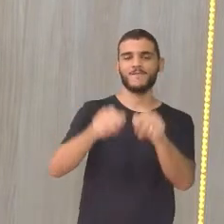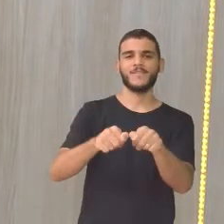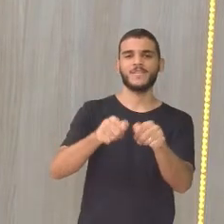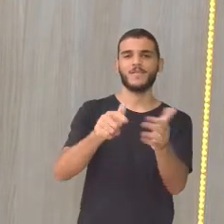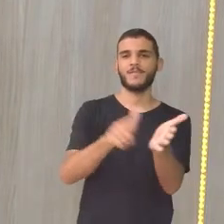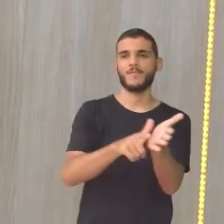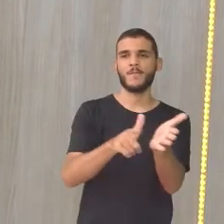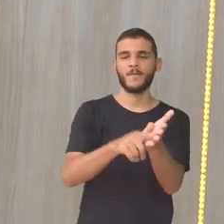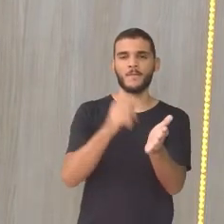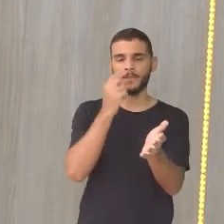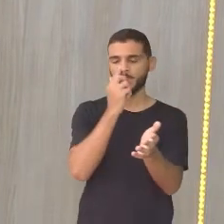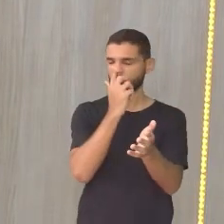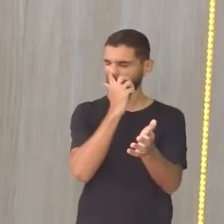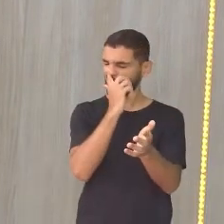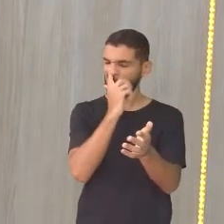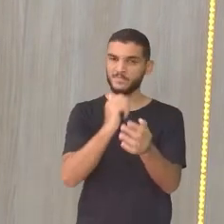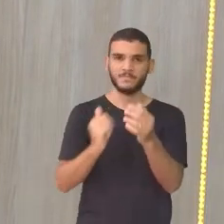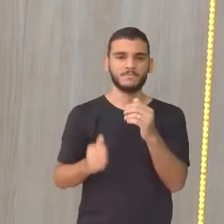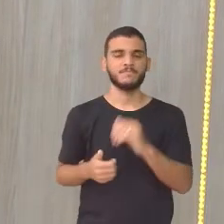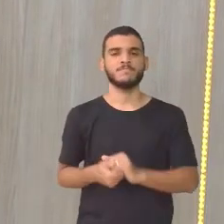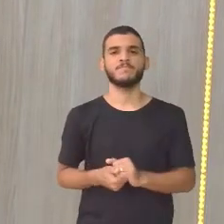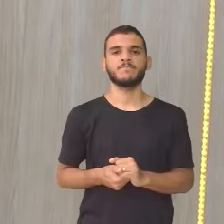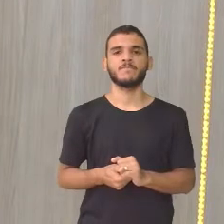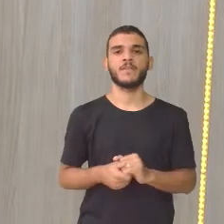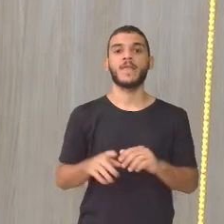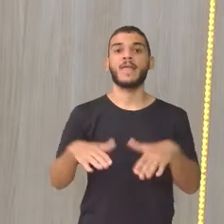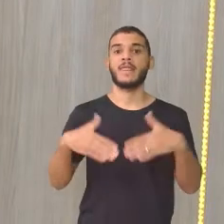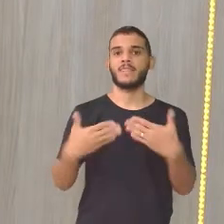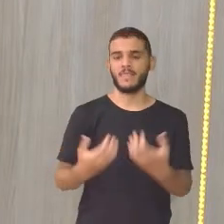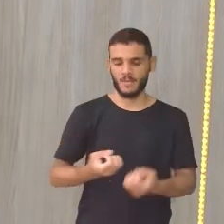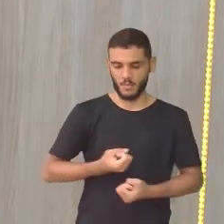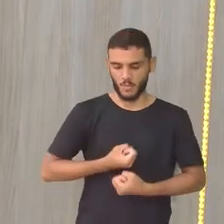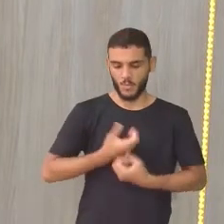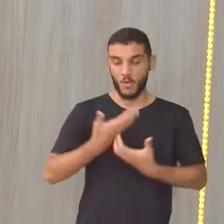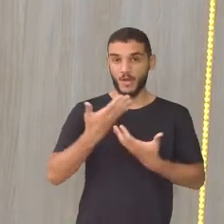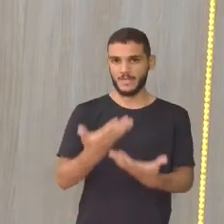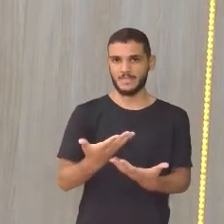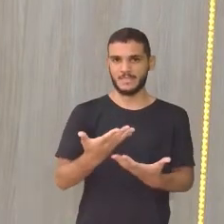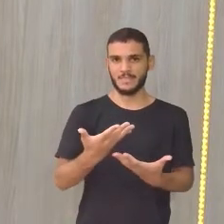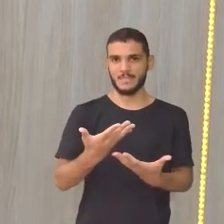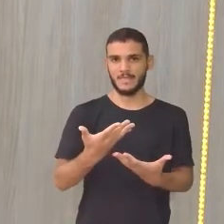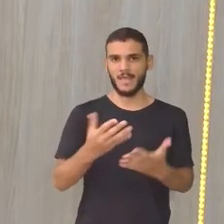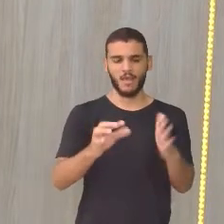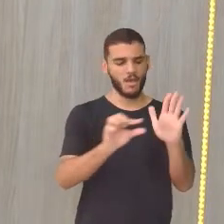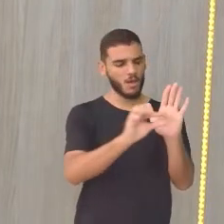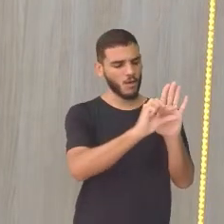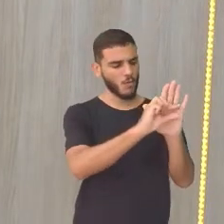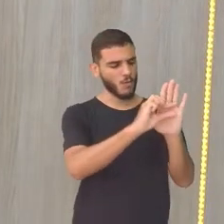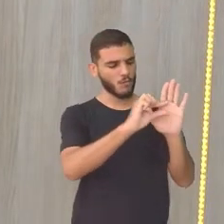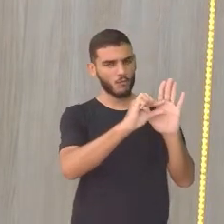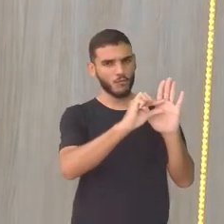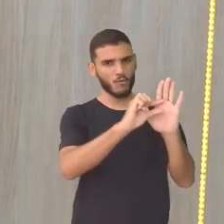não. Nós não fazemos assim, a gente muda de linha antes do fim, deixando um